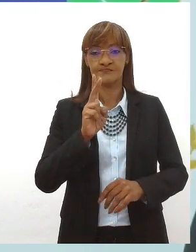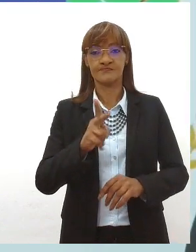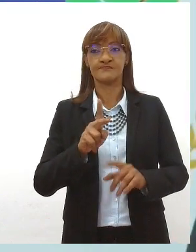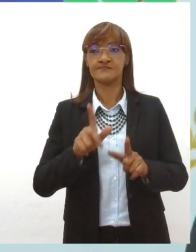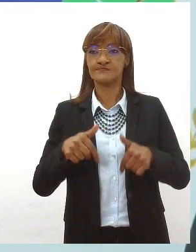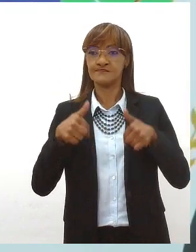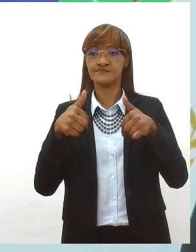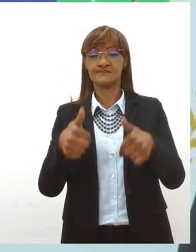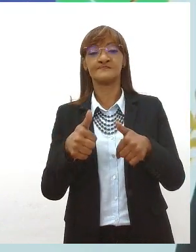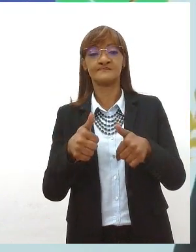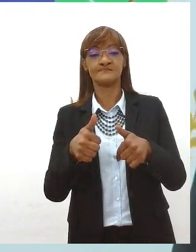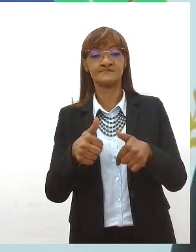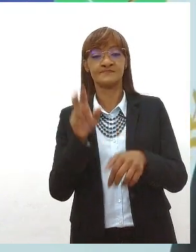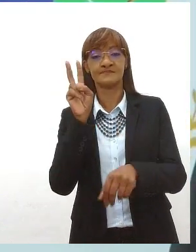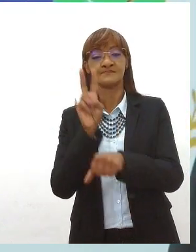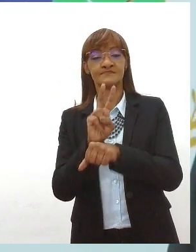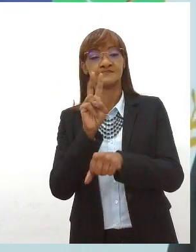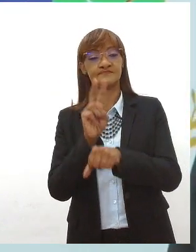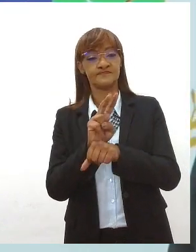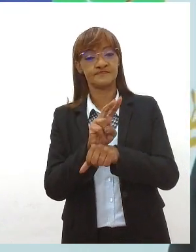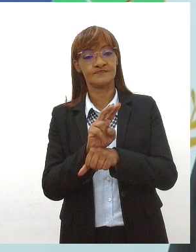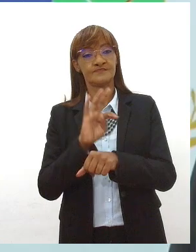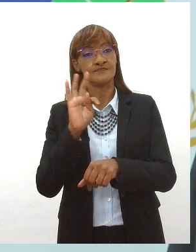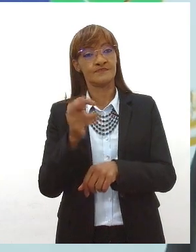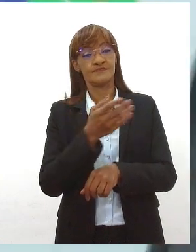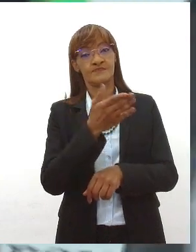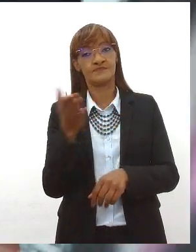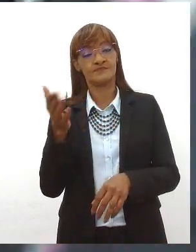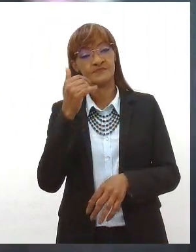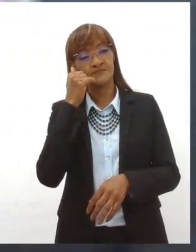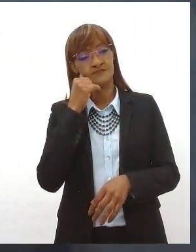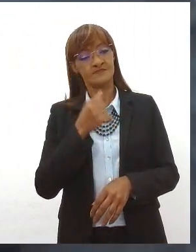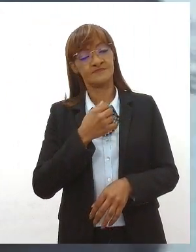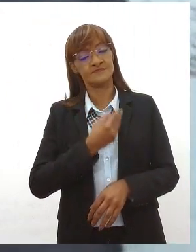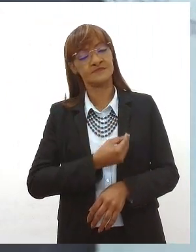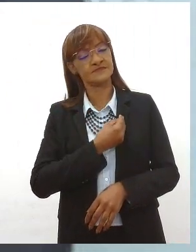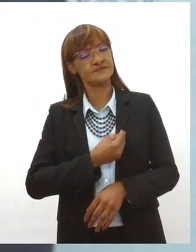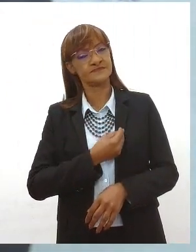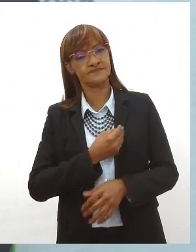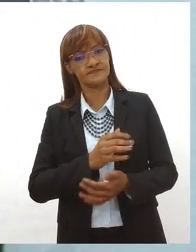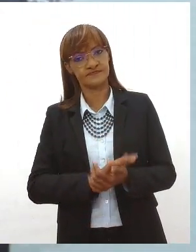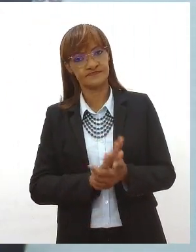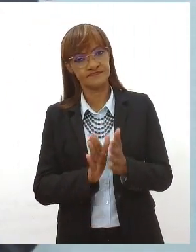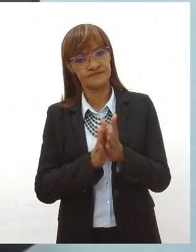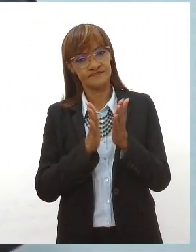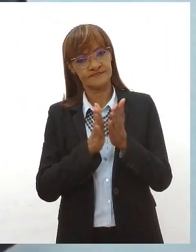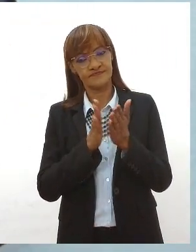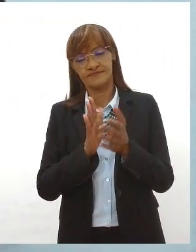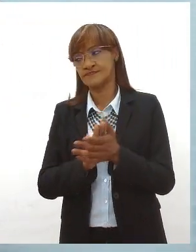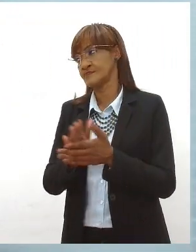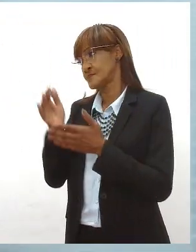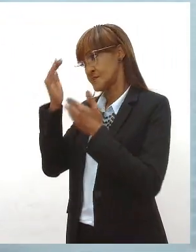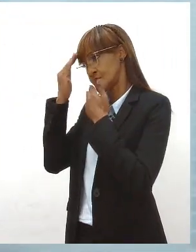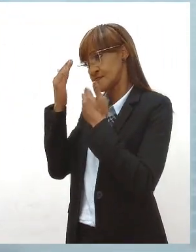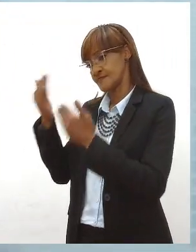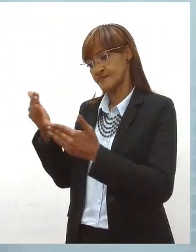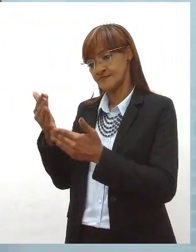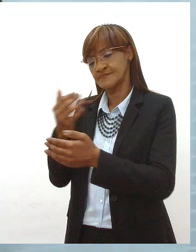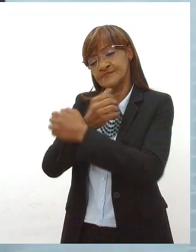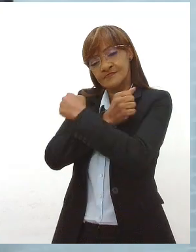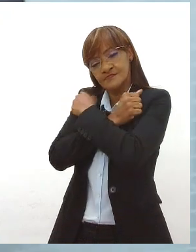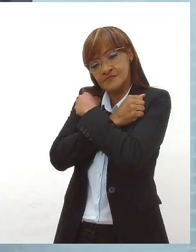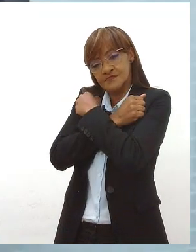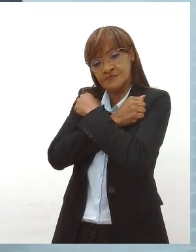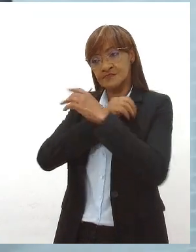protegendo essas mulheres que vivem na vulnerabilidade. Ok, deputada, muito obrigado. Recebo o abraço de todos que fazem a TV Alese.